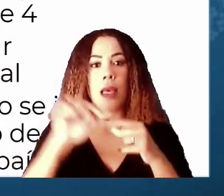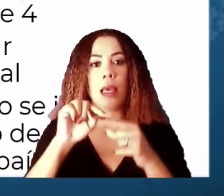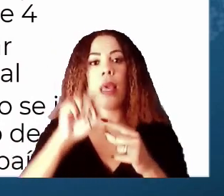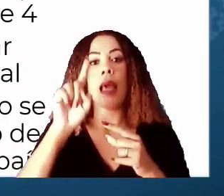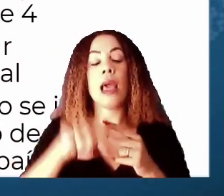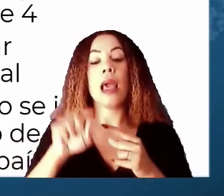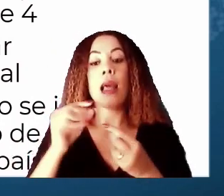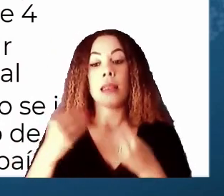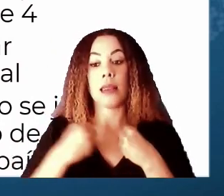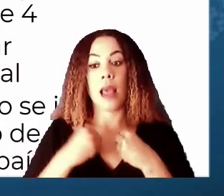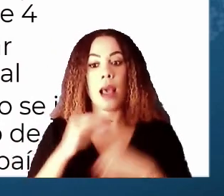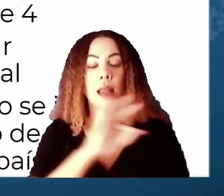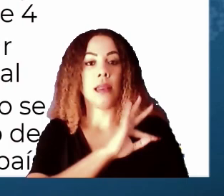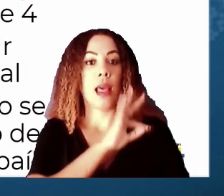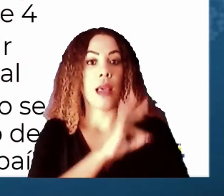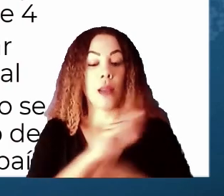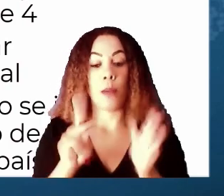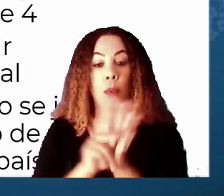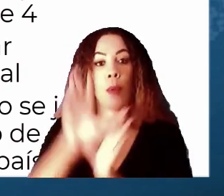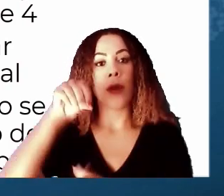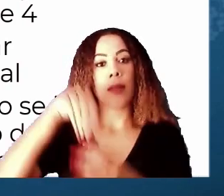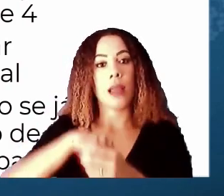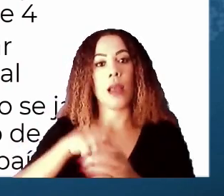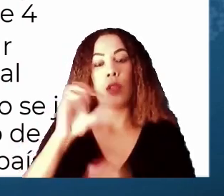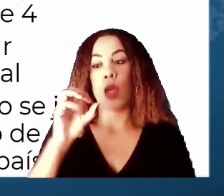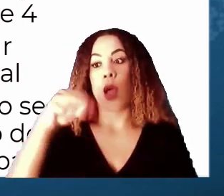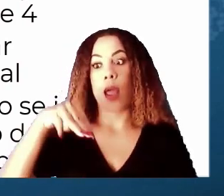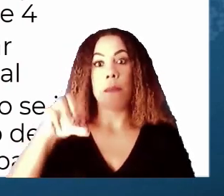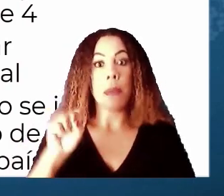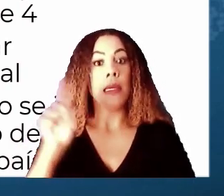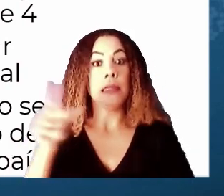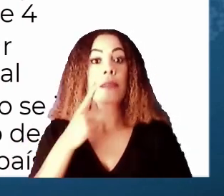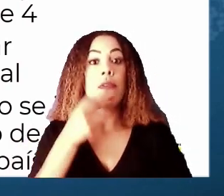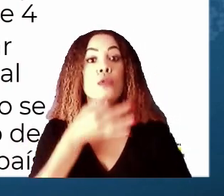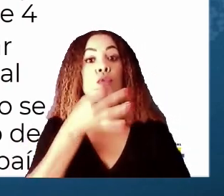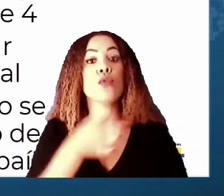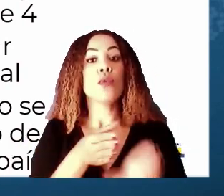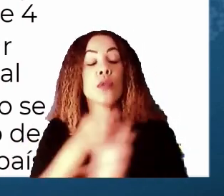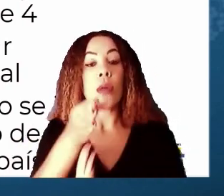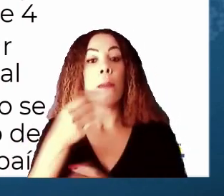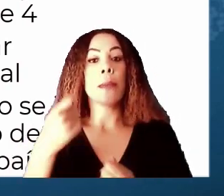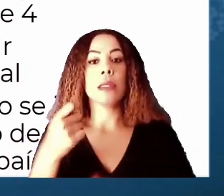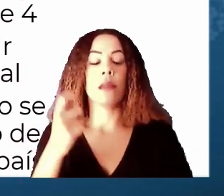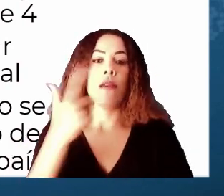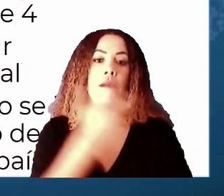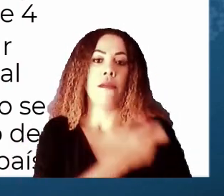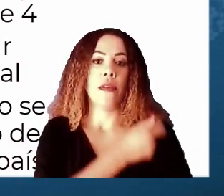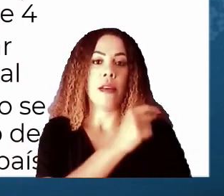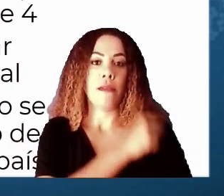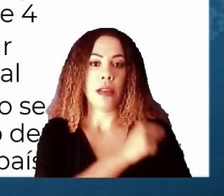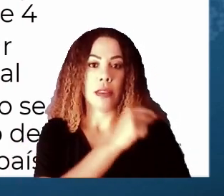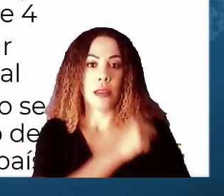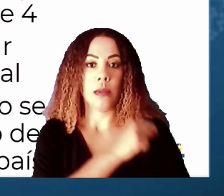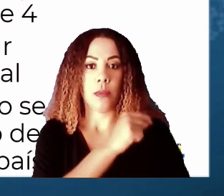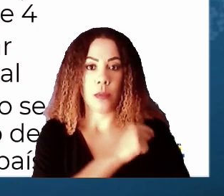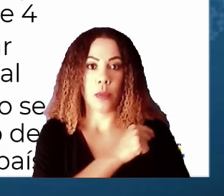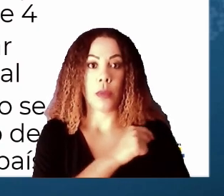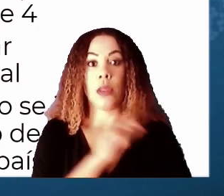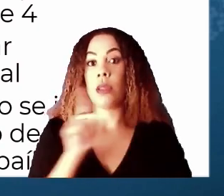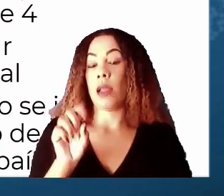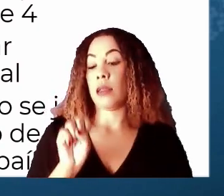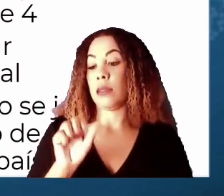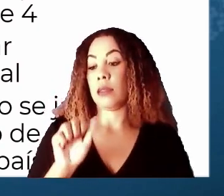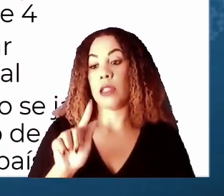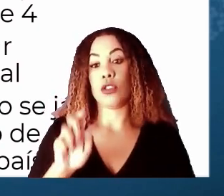técnico da Organização Mundial de Saúde, recomendando a vacinação, Né? O SEIGE recomendou a vacinação de